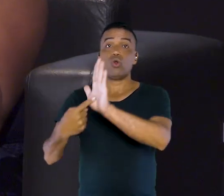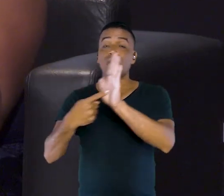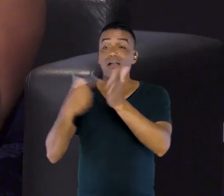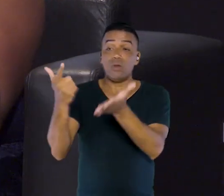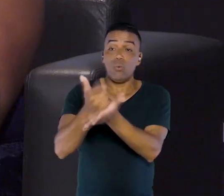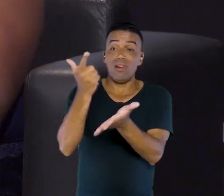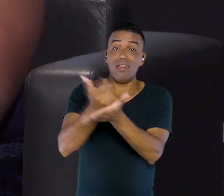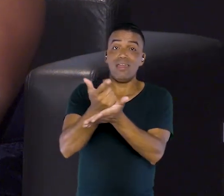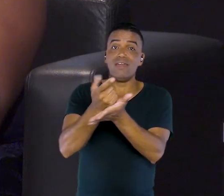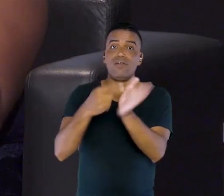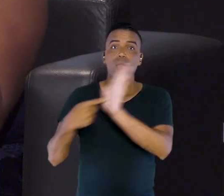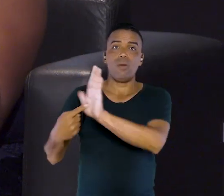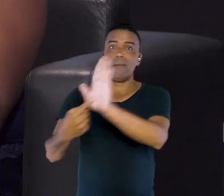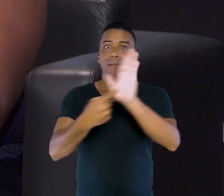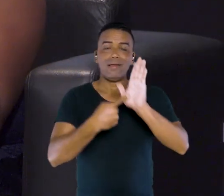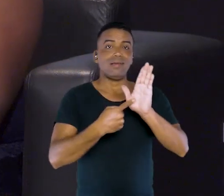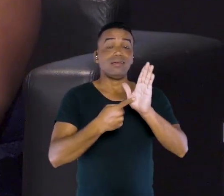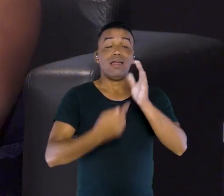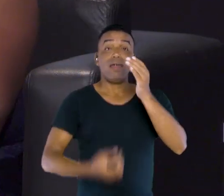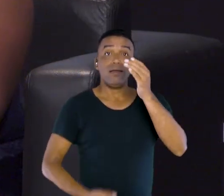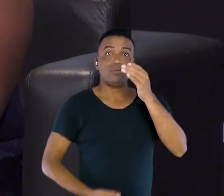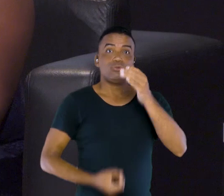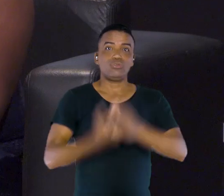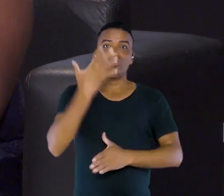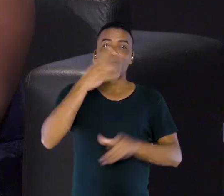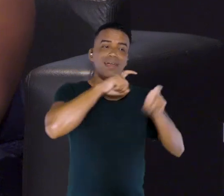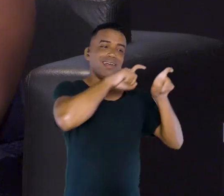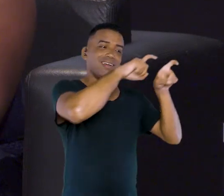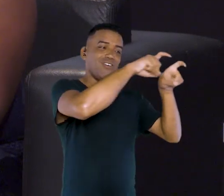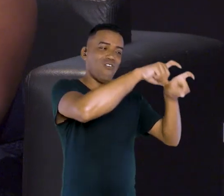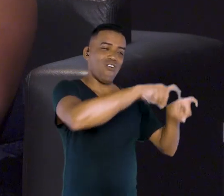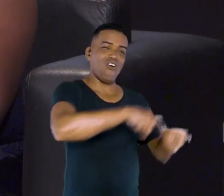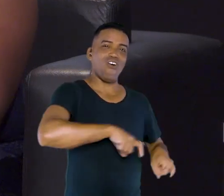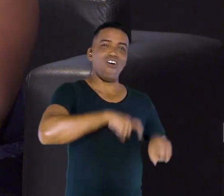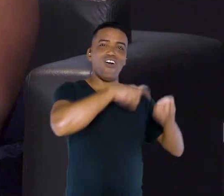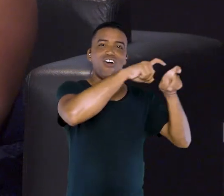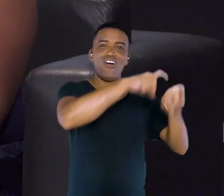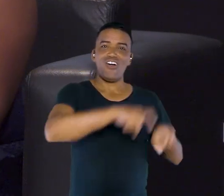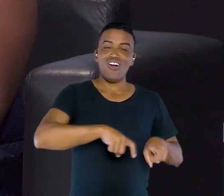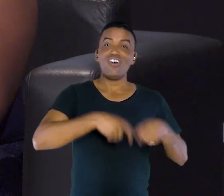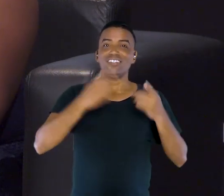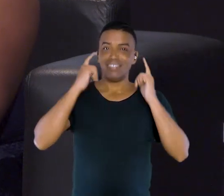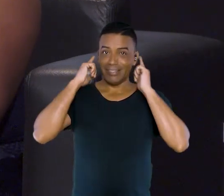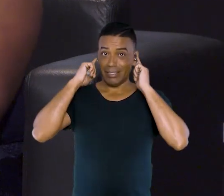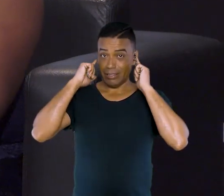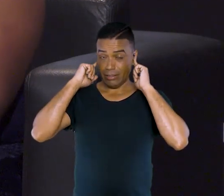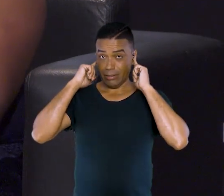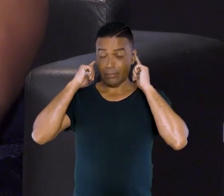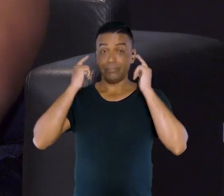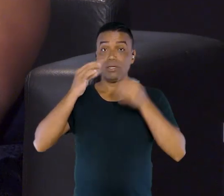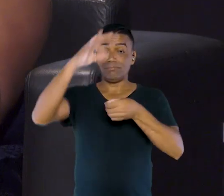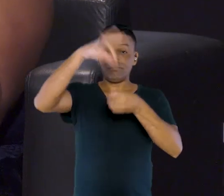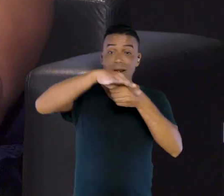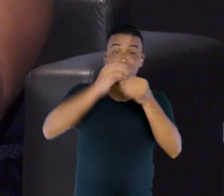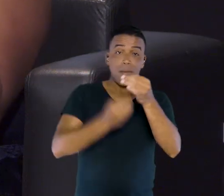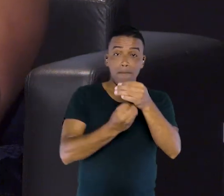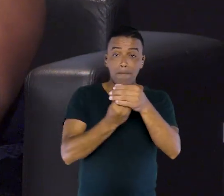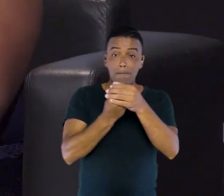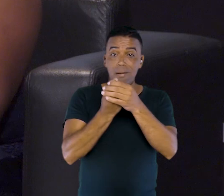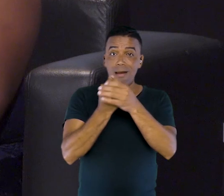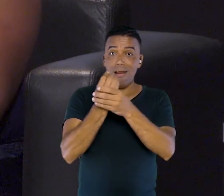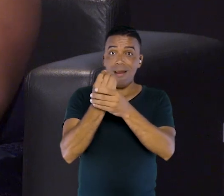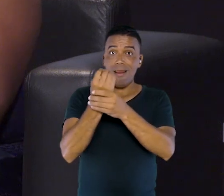também apresento esse surgimento da roça, né, que é a partir do Kari. E por que é